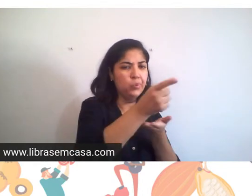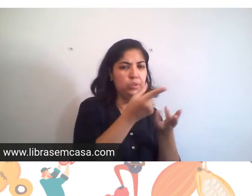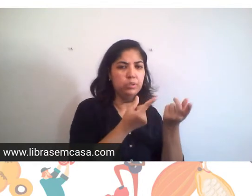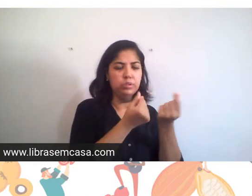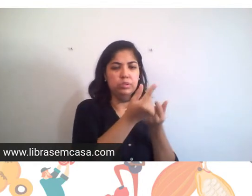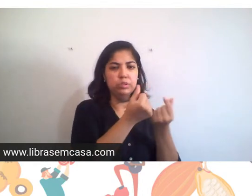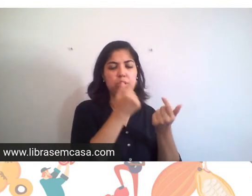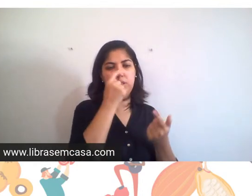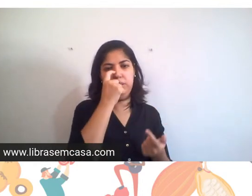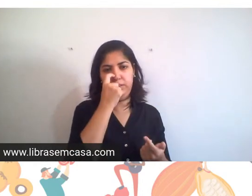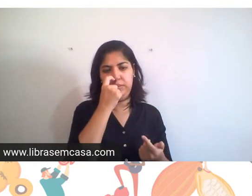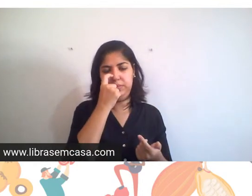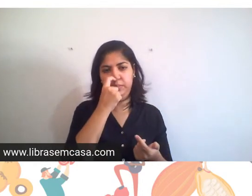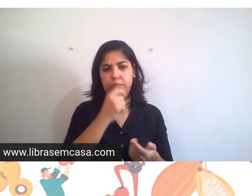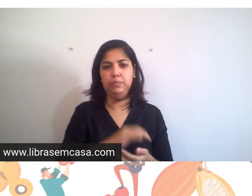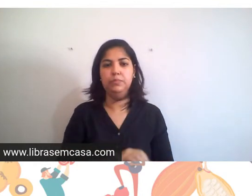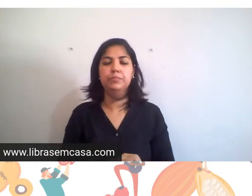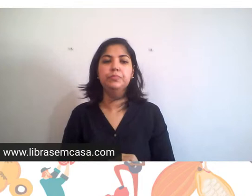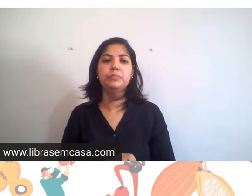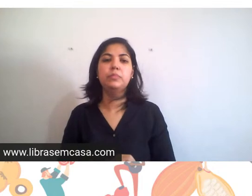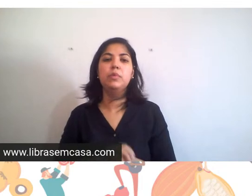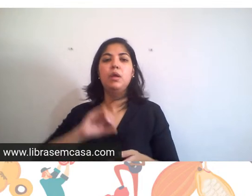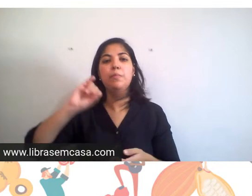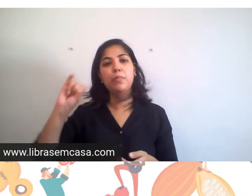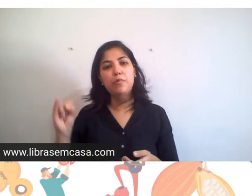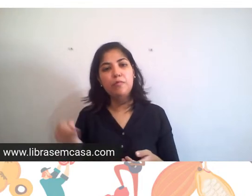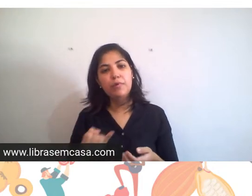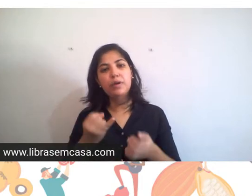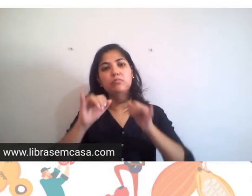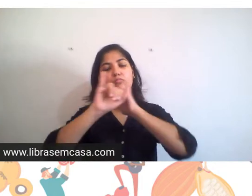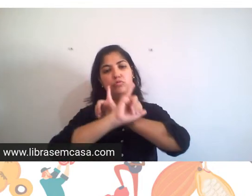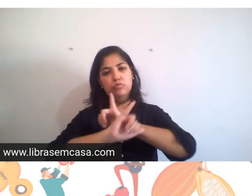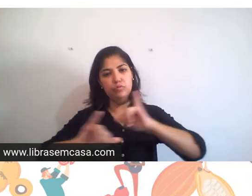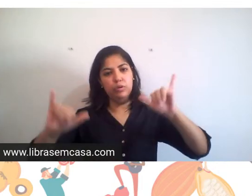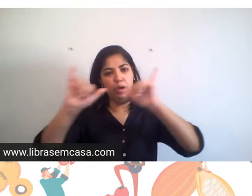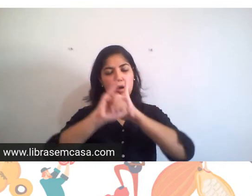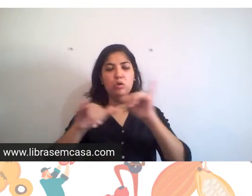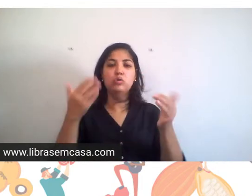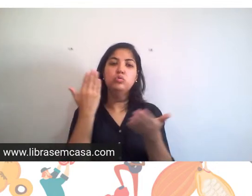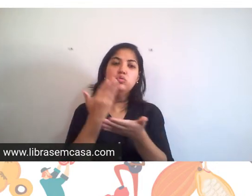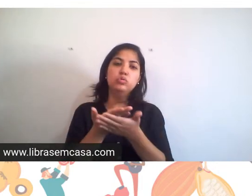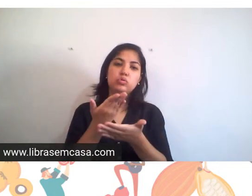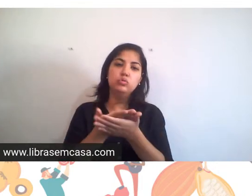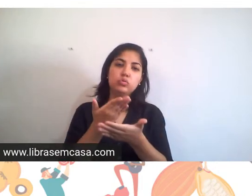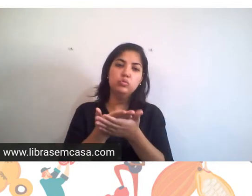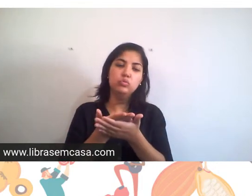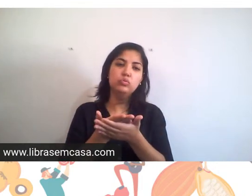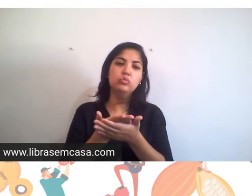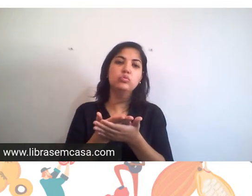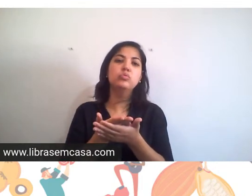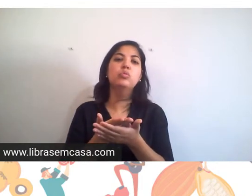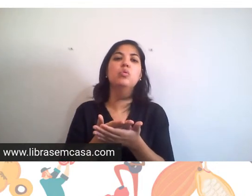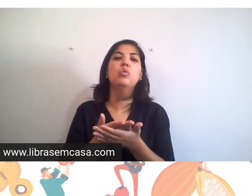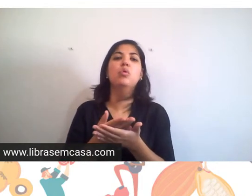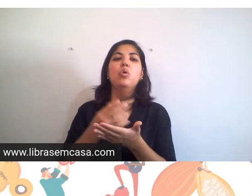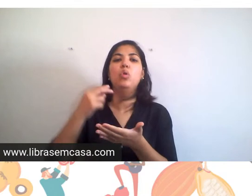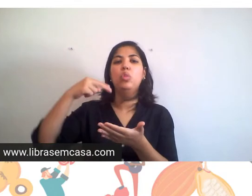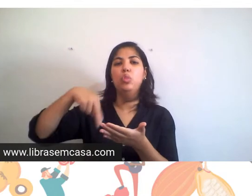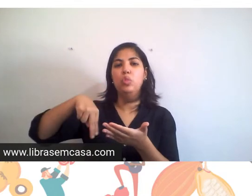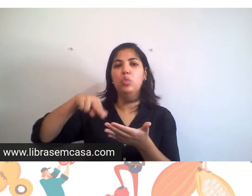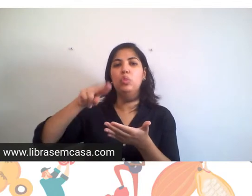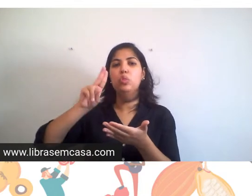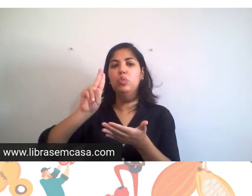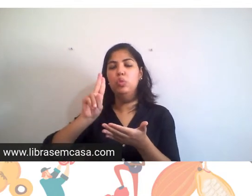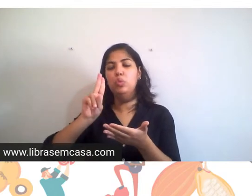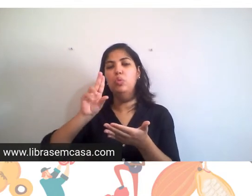Aproveito também para divulgar um estudo que está sendo realizado pelo pessoal do NUPENS, que é o Núcleo de